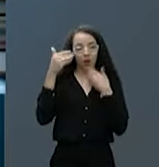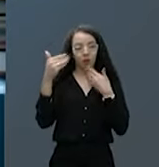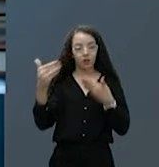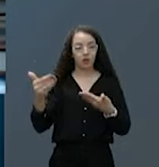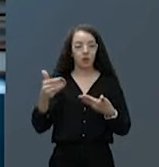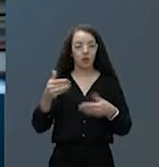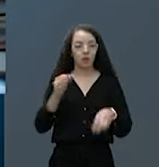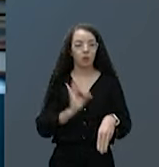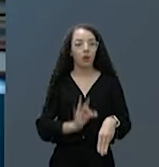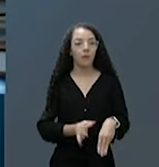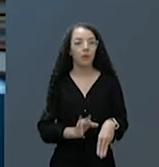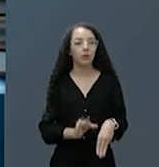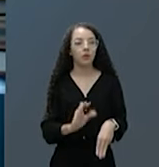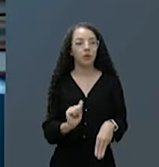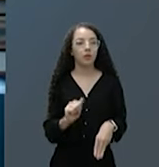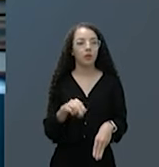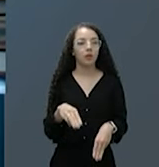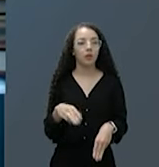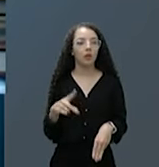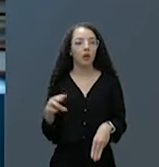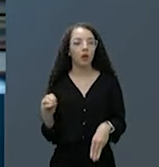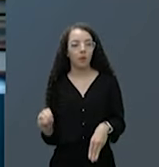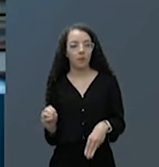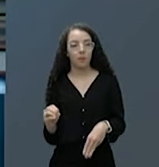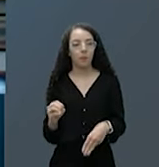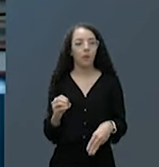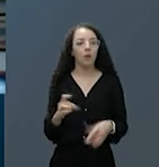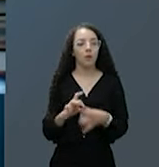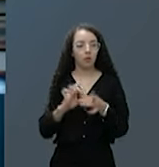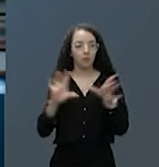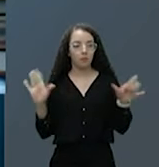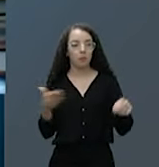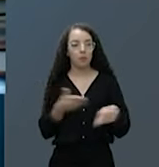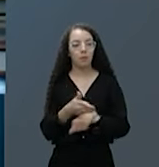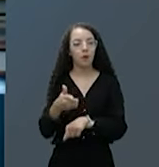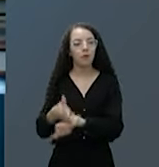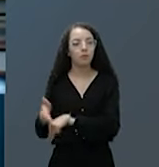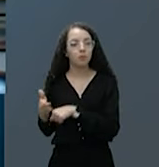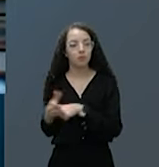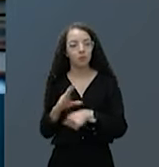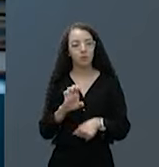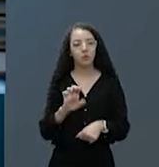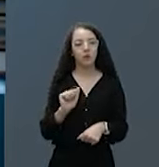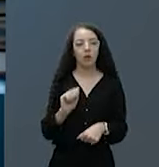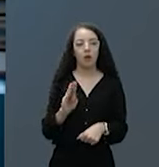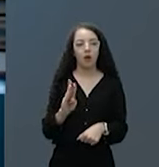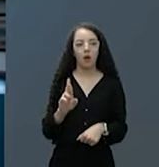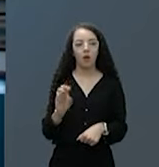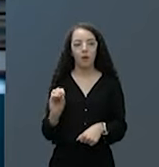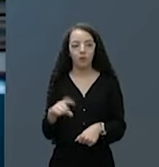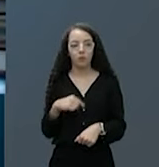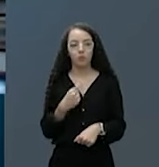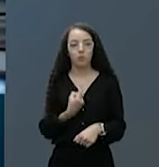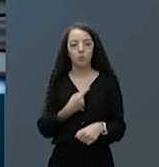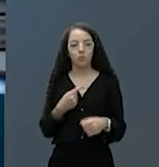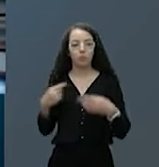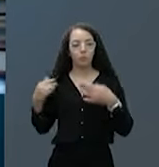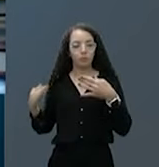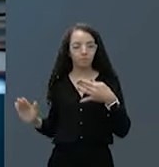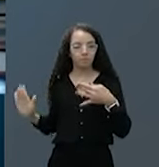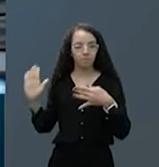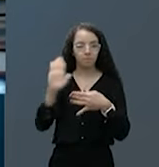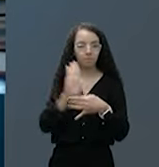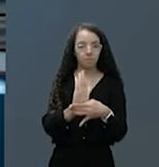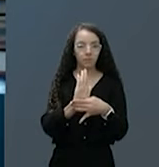do CEAPRO, que reúne mais de 200 processualistas de todo o Brasil, para que a gente possa, como amicus curiae, contribuir para esse debate.